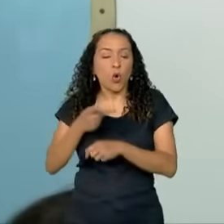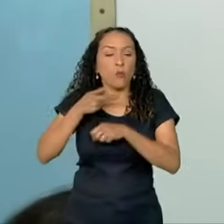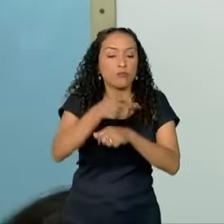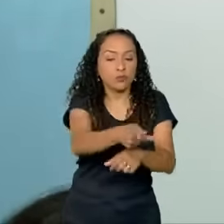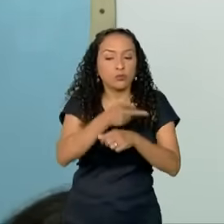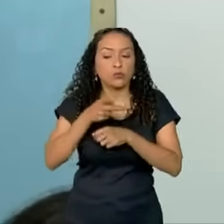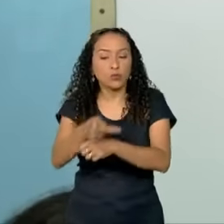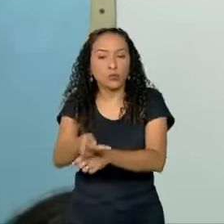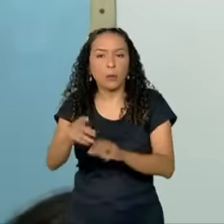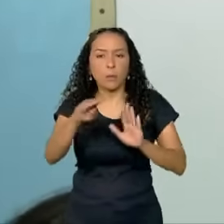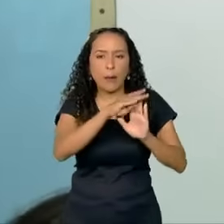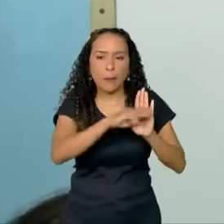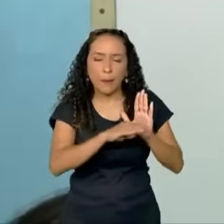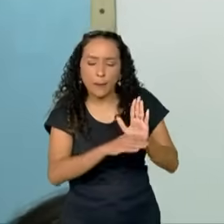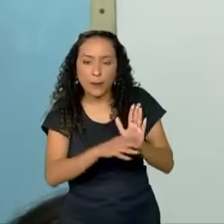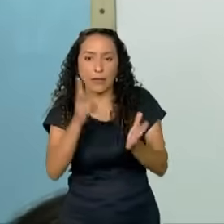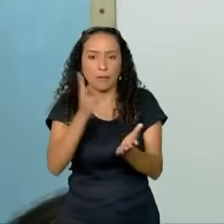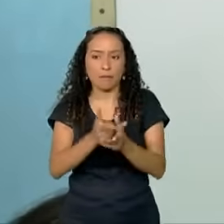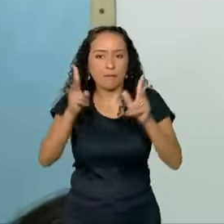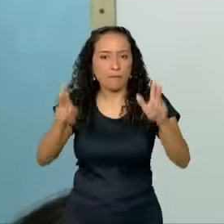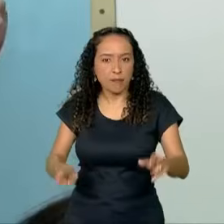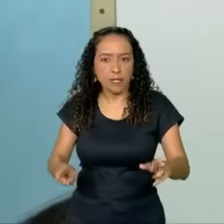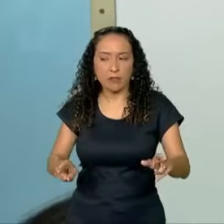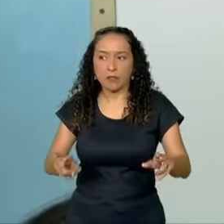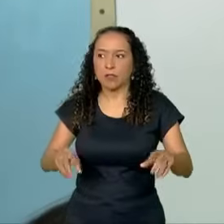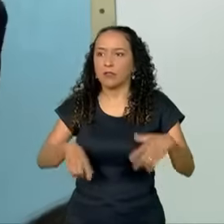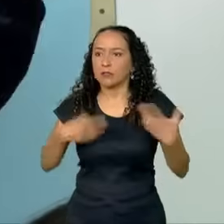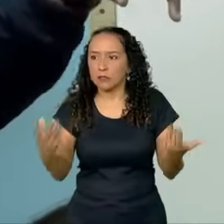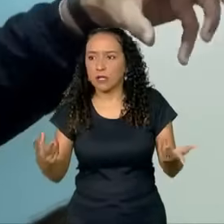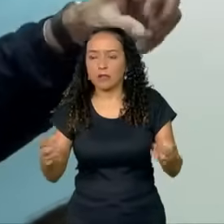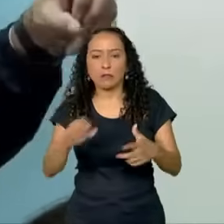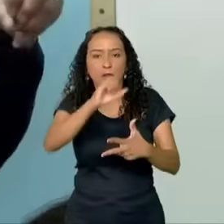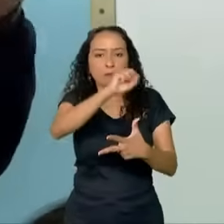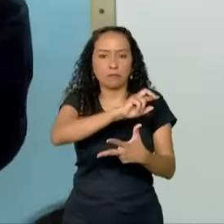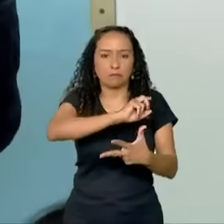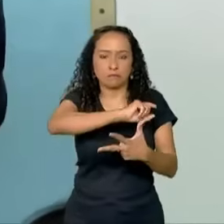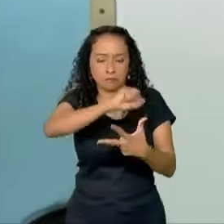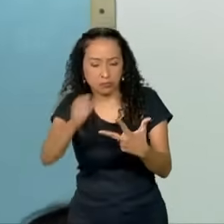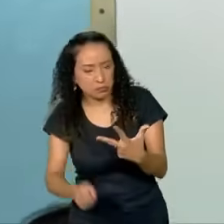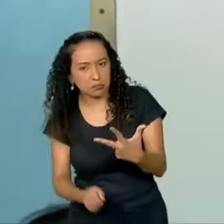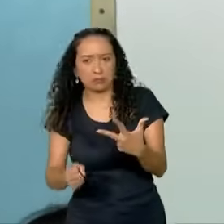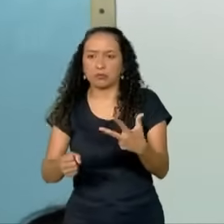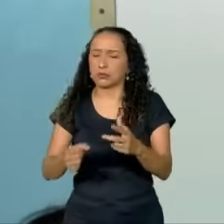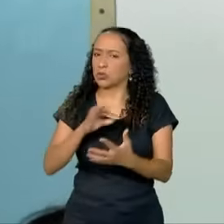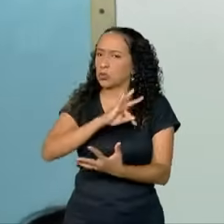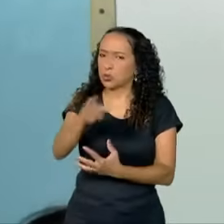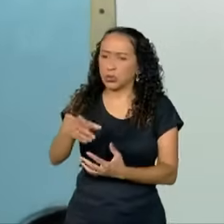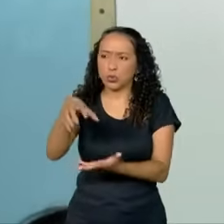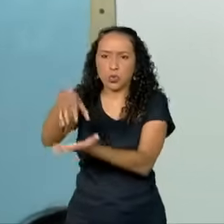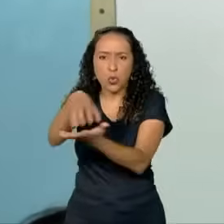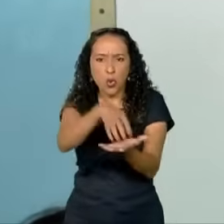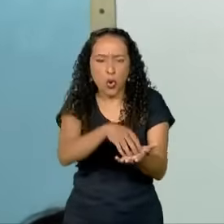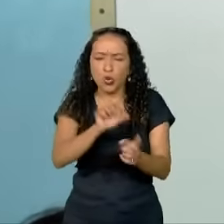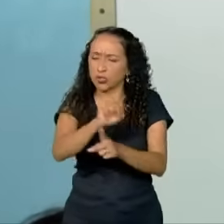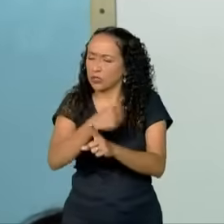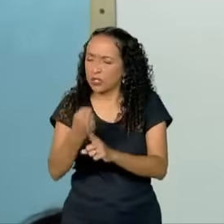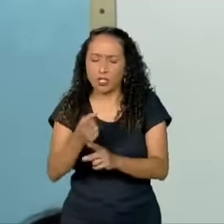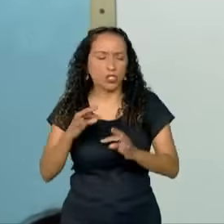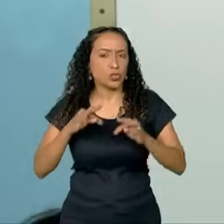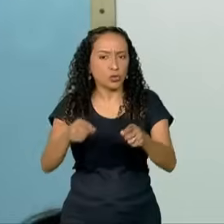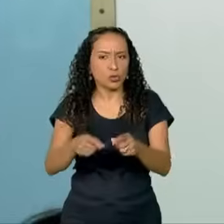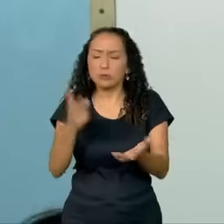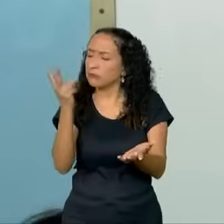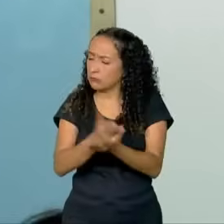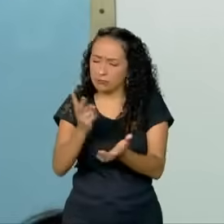essas agendas ao mesmo tempo, seja no parlamento, no executivo, nos tribunais, nos órgãos de controle, na sociedade. É o